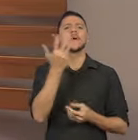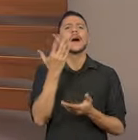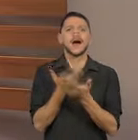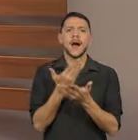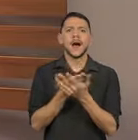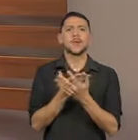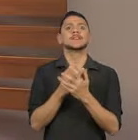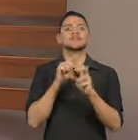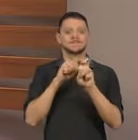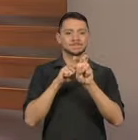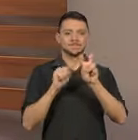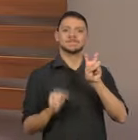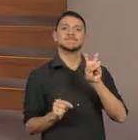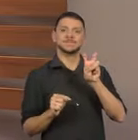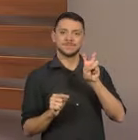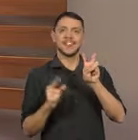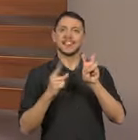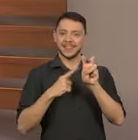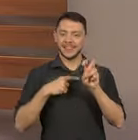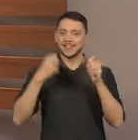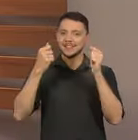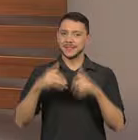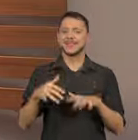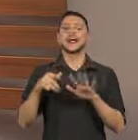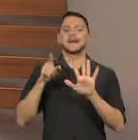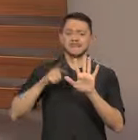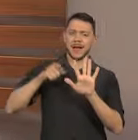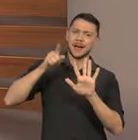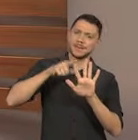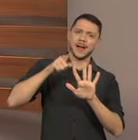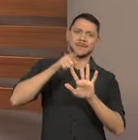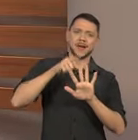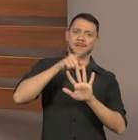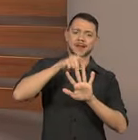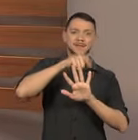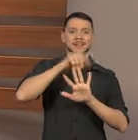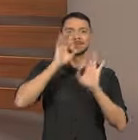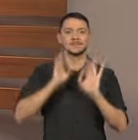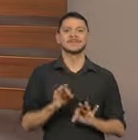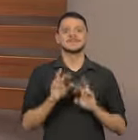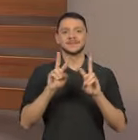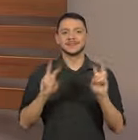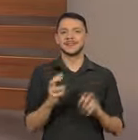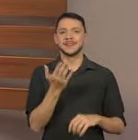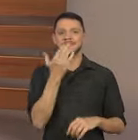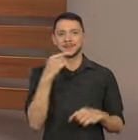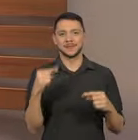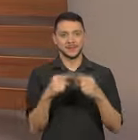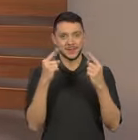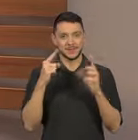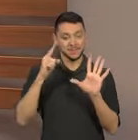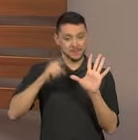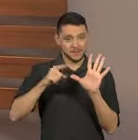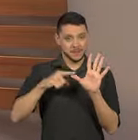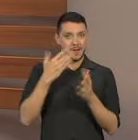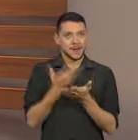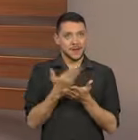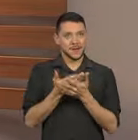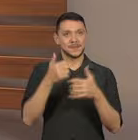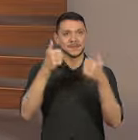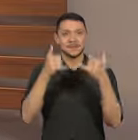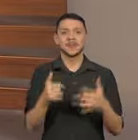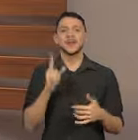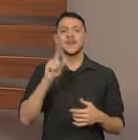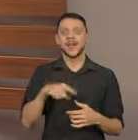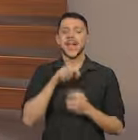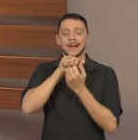vou contemplar todas as etapas da alimentação, tá bom? A primeira aula a gente falou um pouquinho, né, do alimento sendo digerido na boca